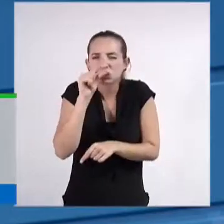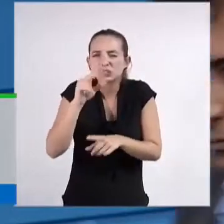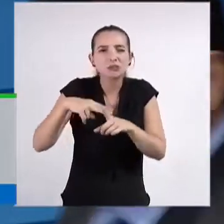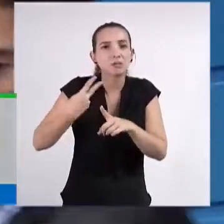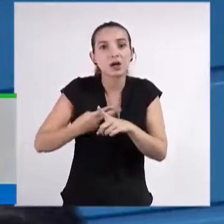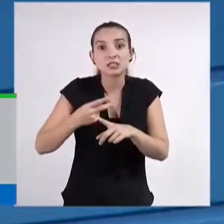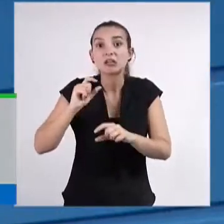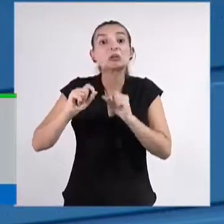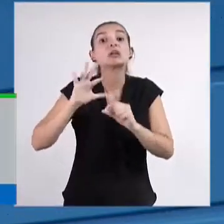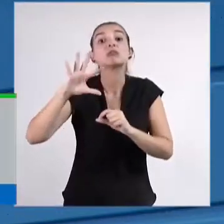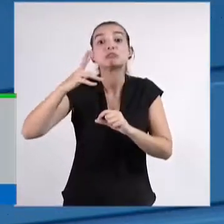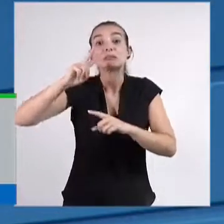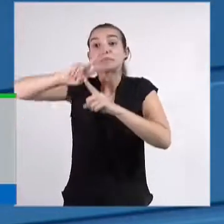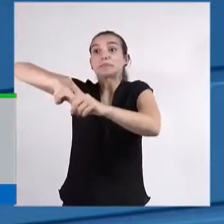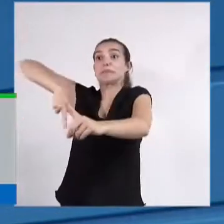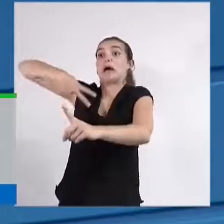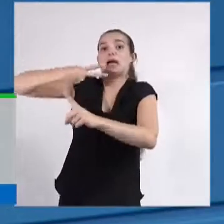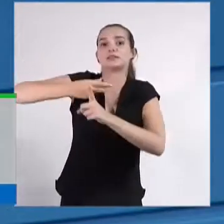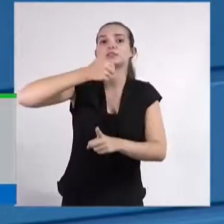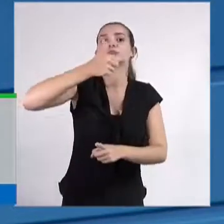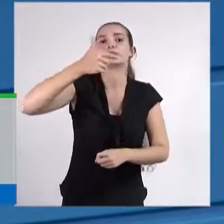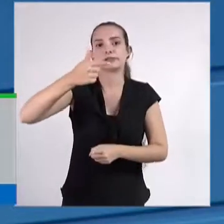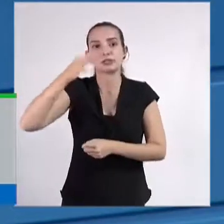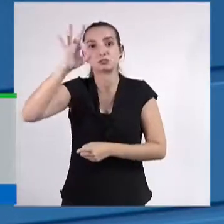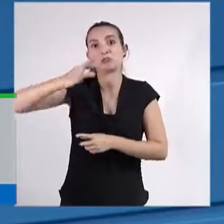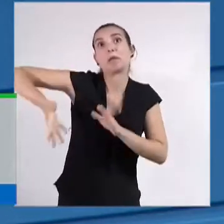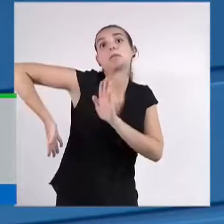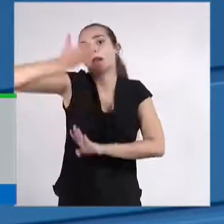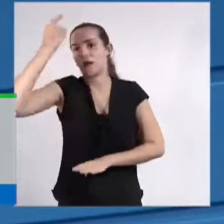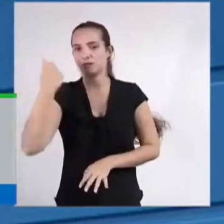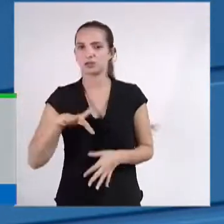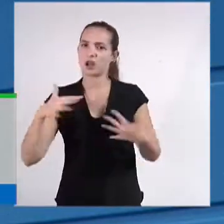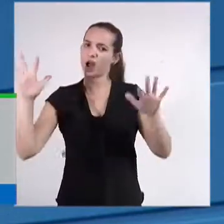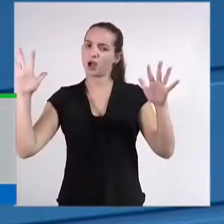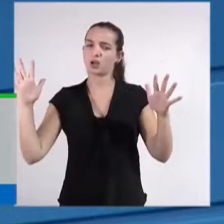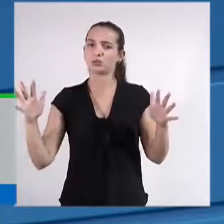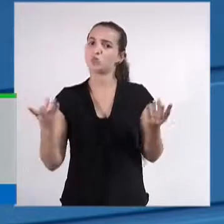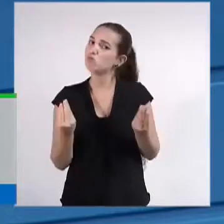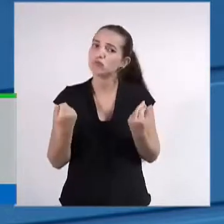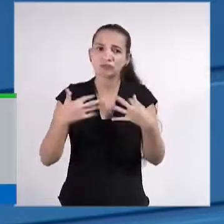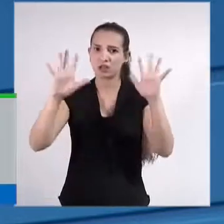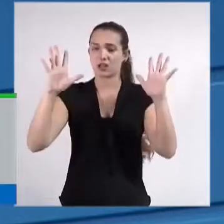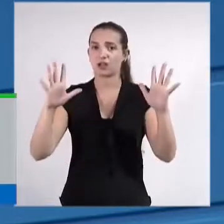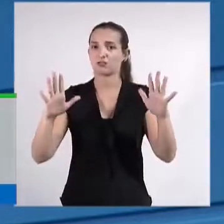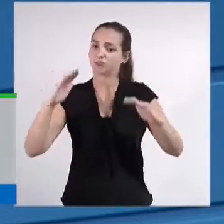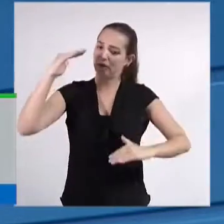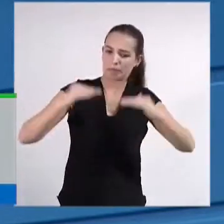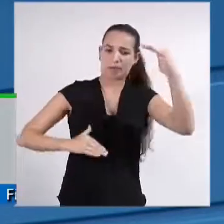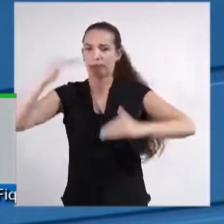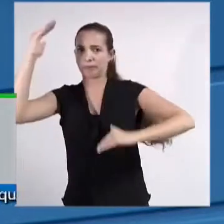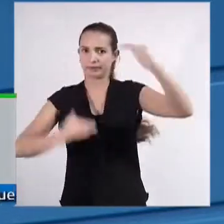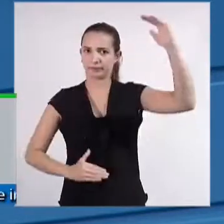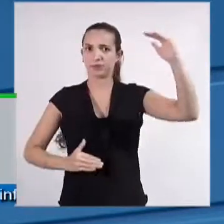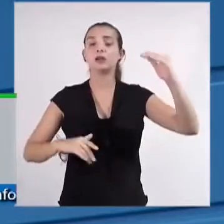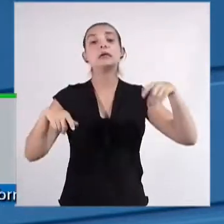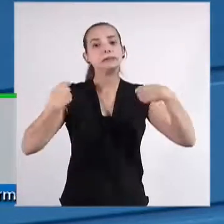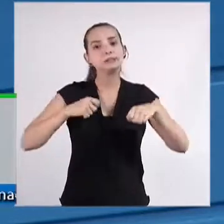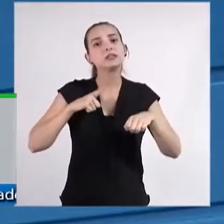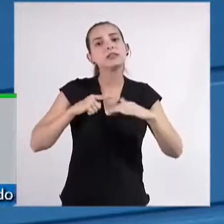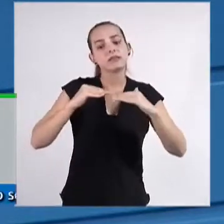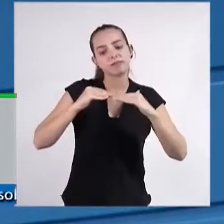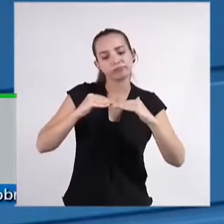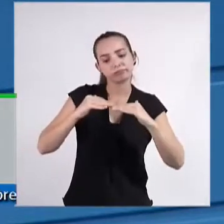de ICMS. Talvez a gente possa pensar numa indicação ao Executivo para propor uma